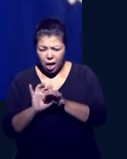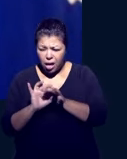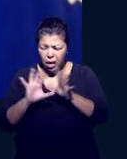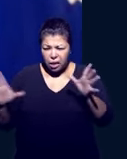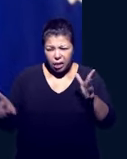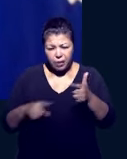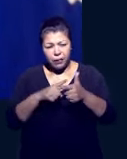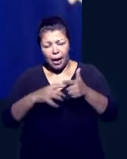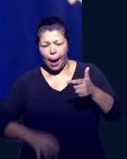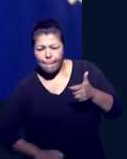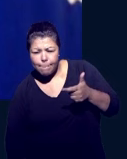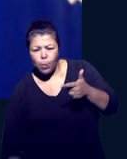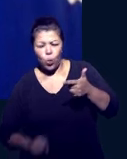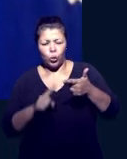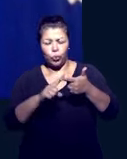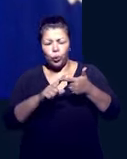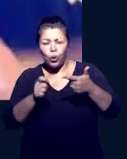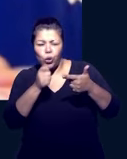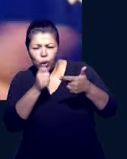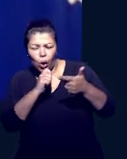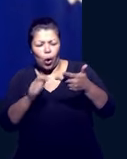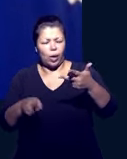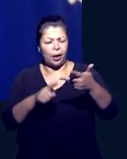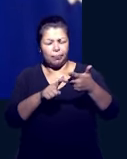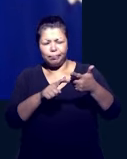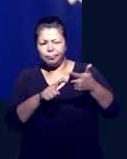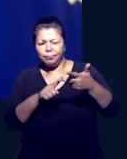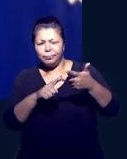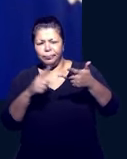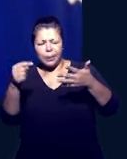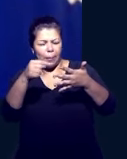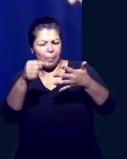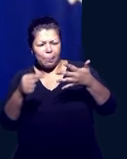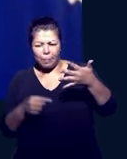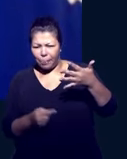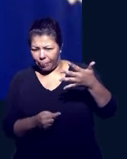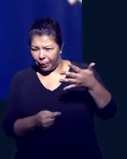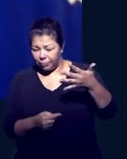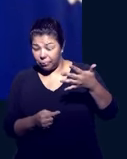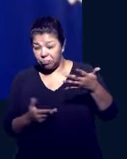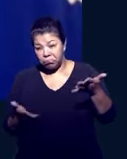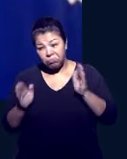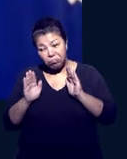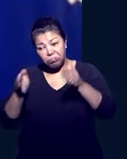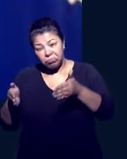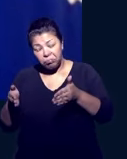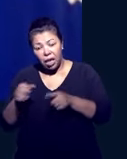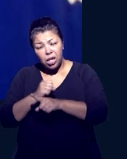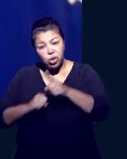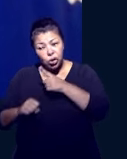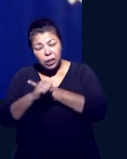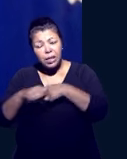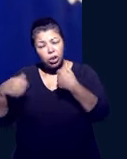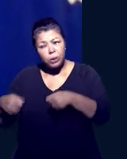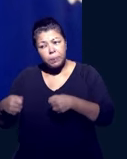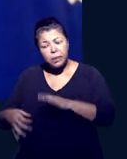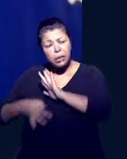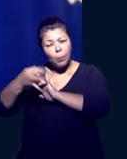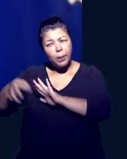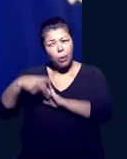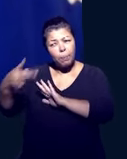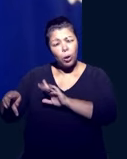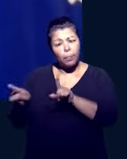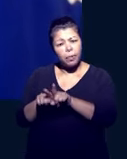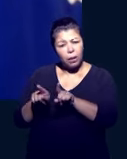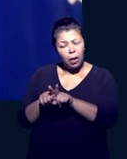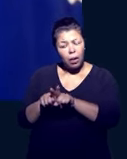sobre imposto sindical sobre Supremo sobre congresso eh a sociedade vai se expressar e a melhor forma de se expressar